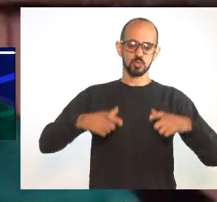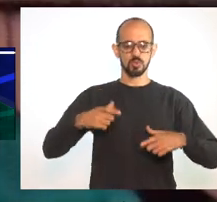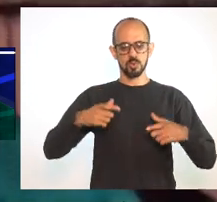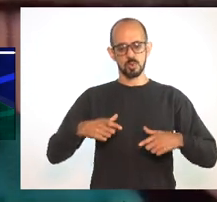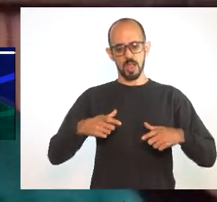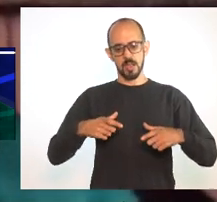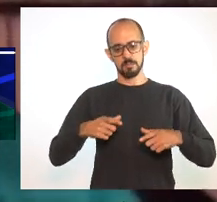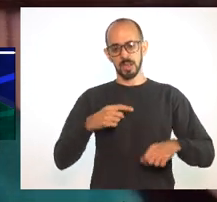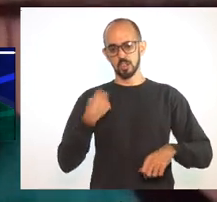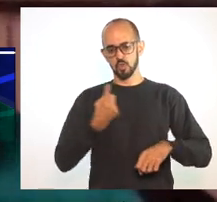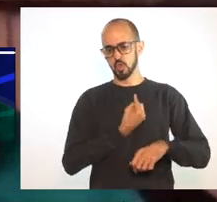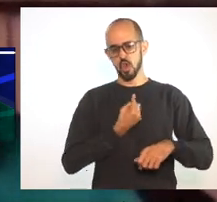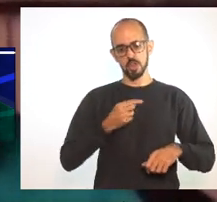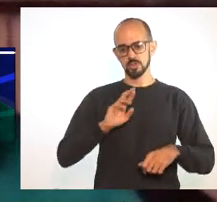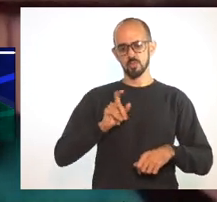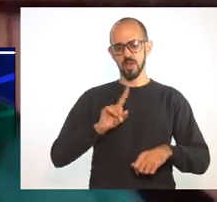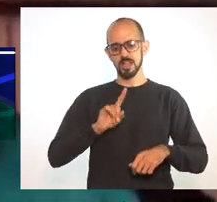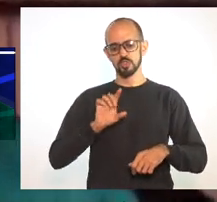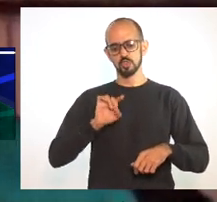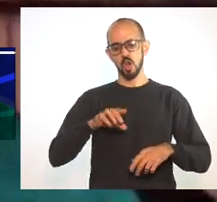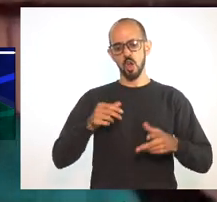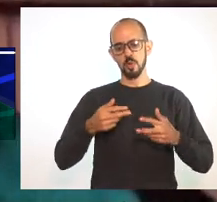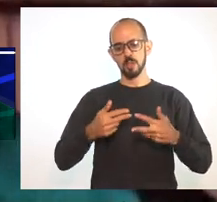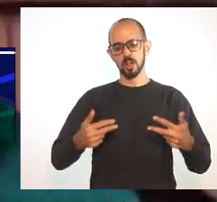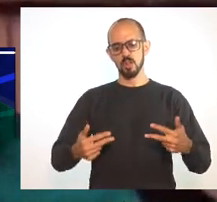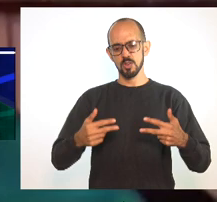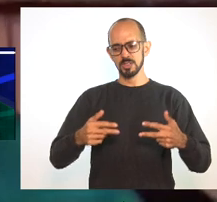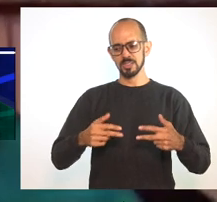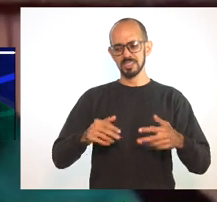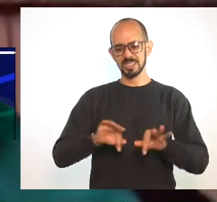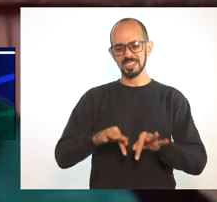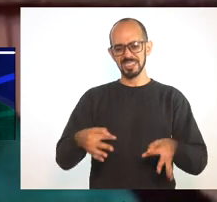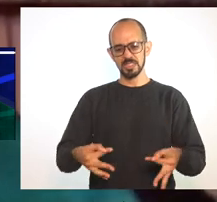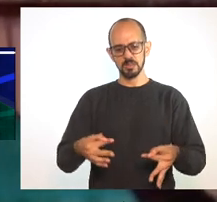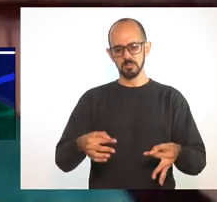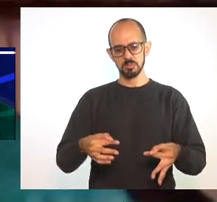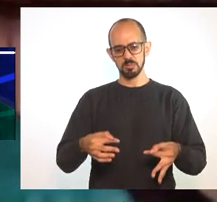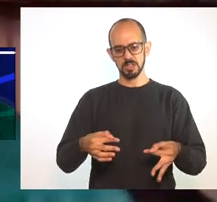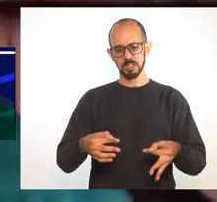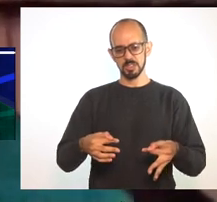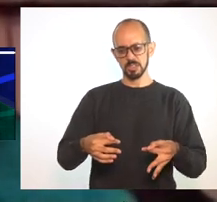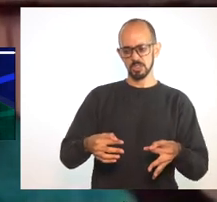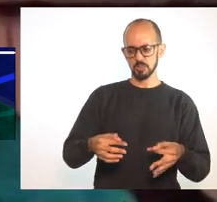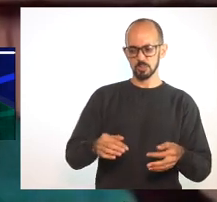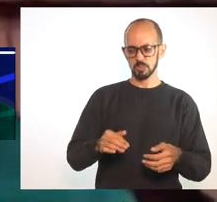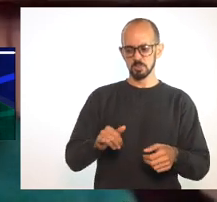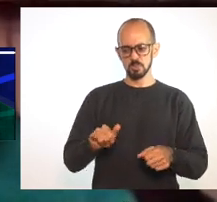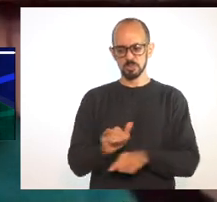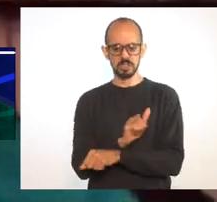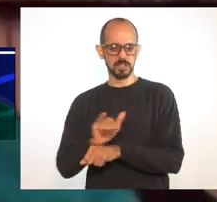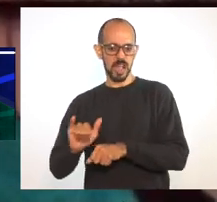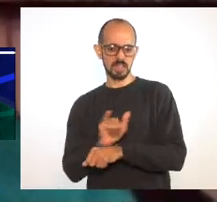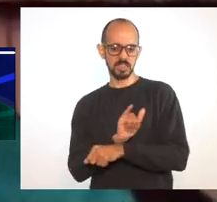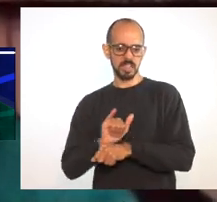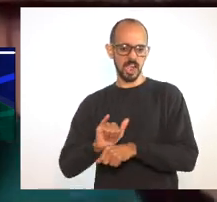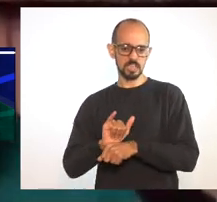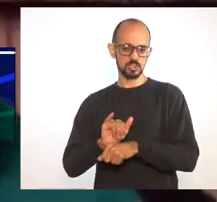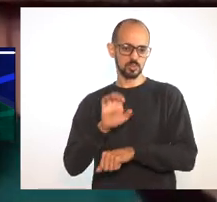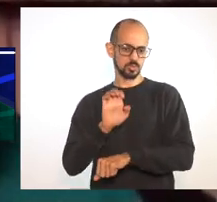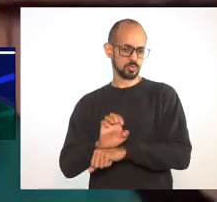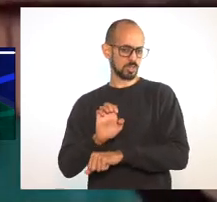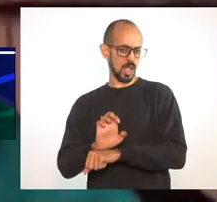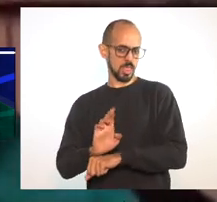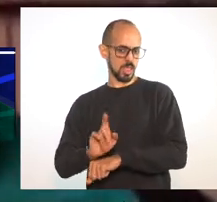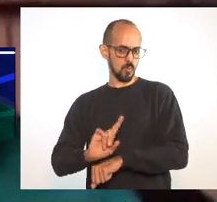só acessórios de um processo político-institucional, mas que sejamos, de fato,